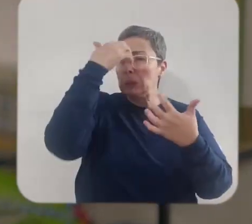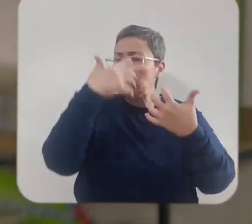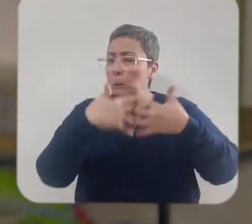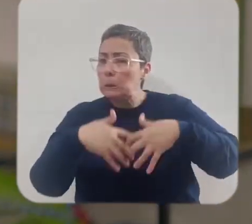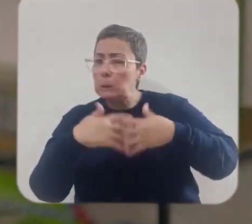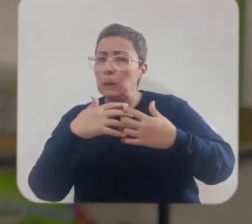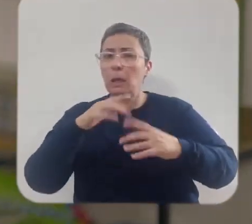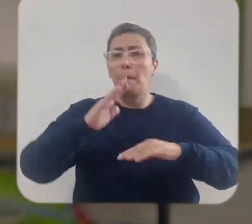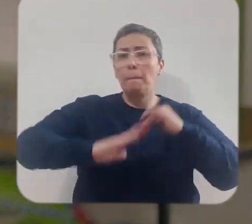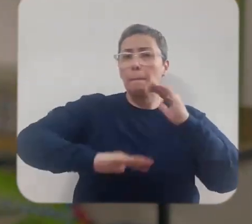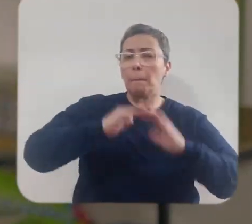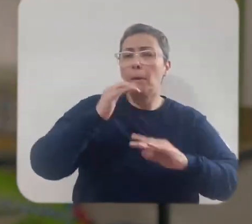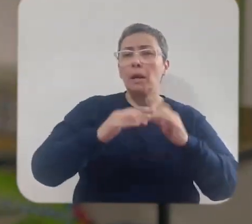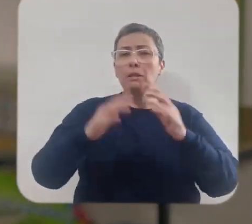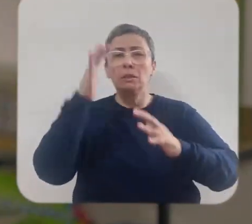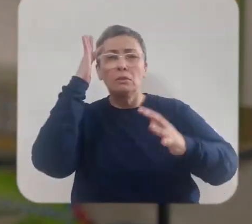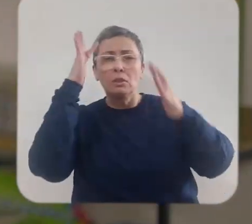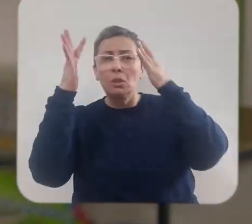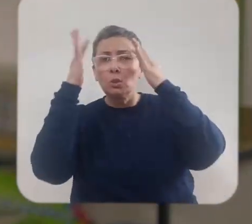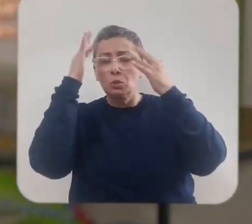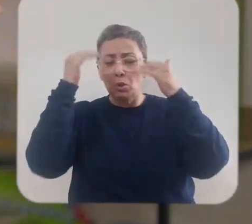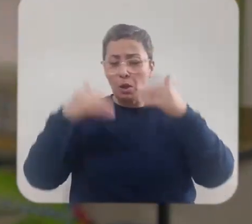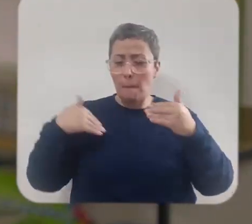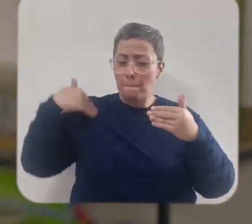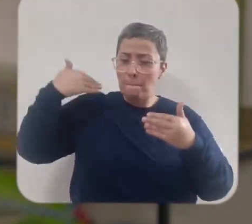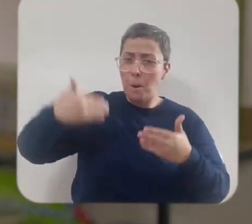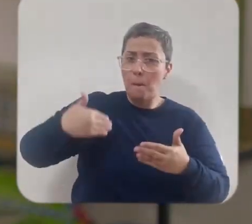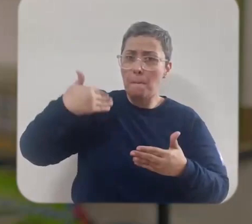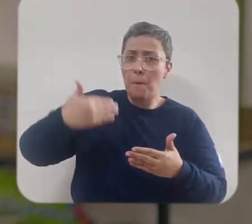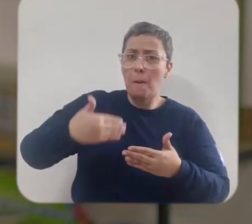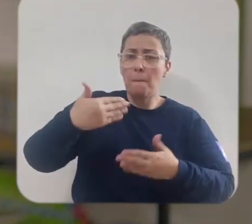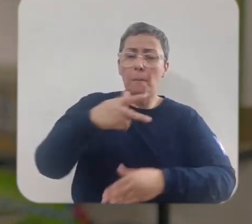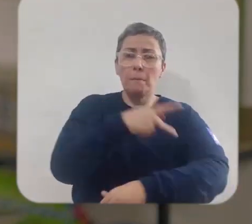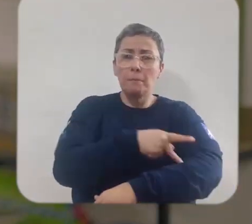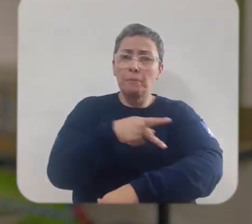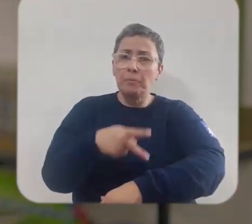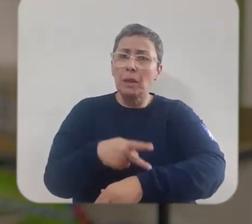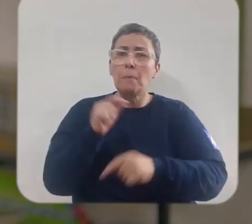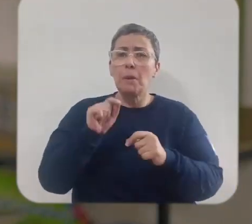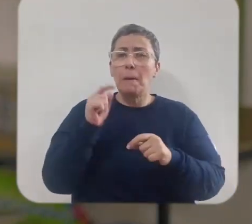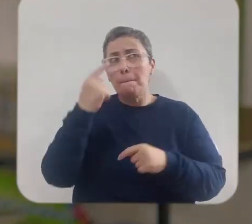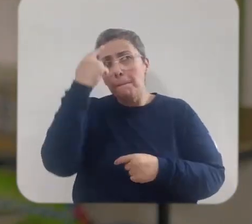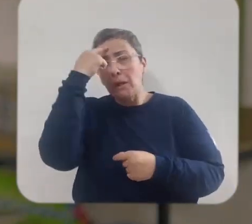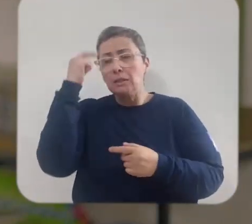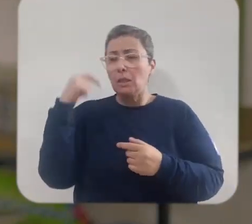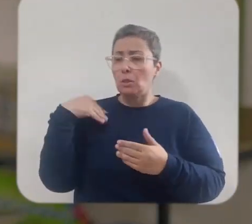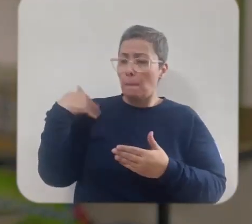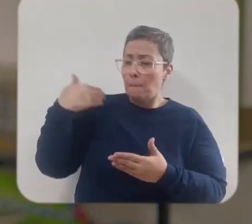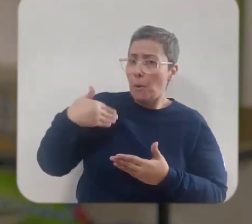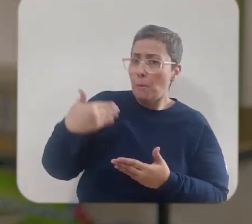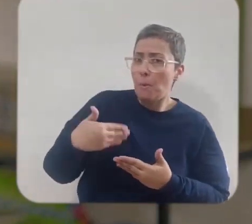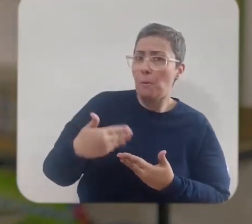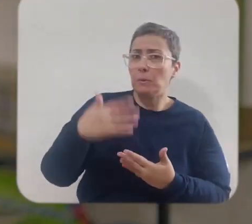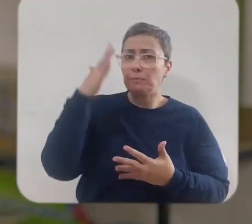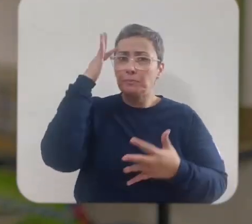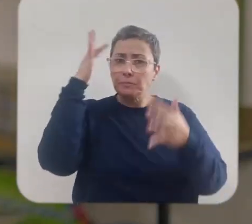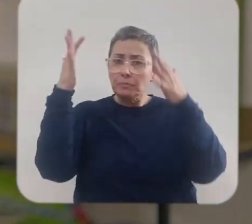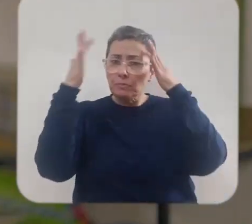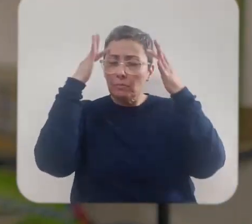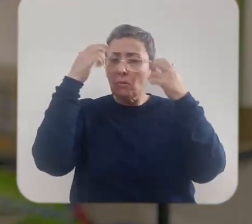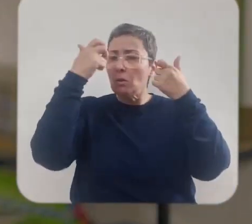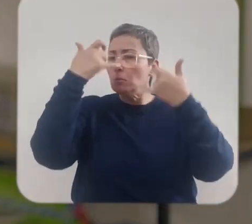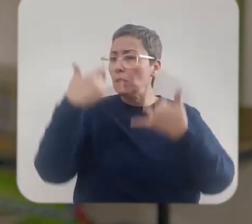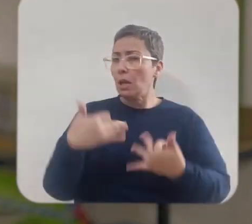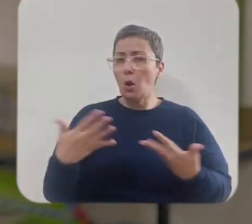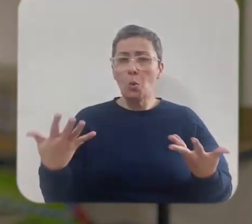nessa prática e refletir nesse percurso pedagógico. Pensando nesse processo aí de reflexão, eu